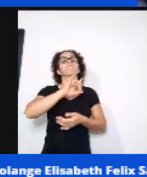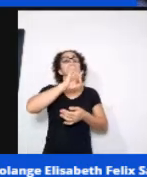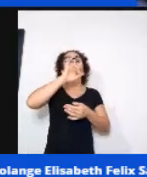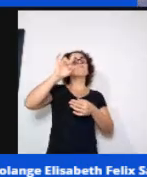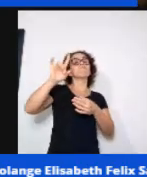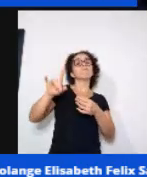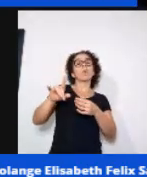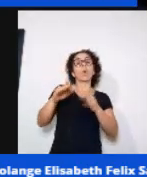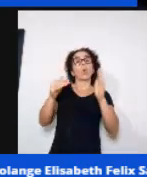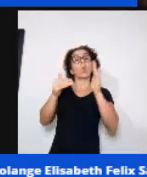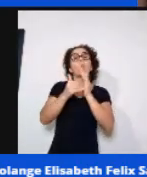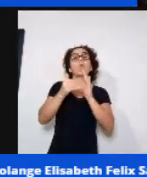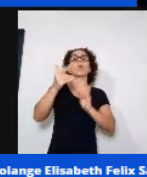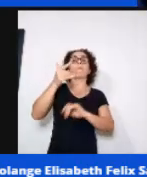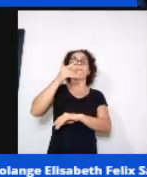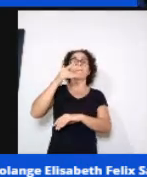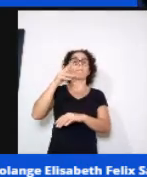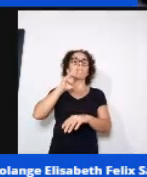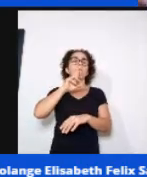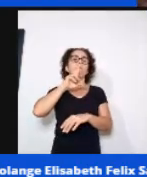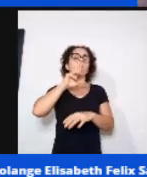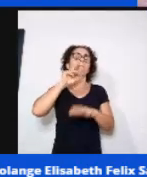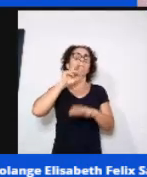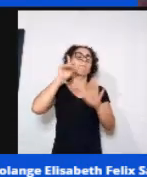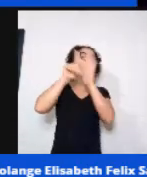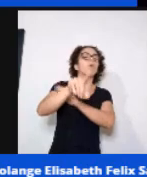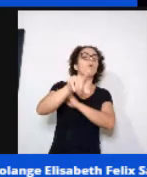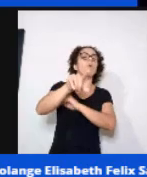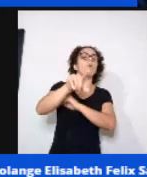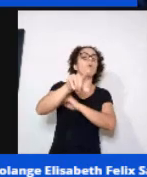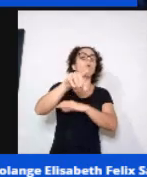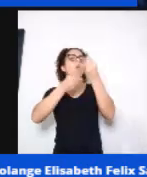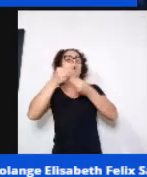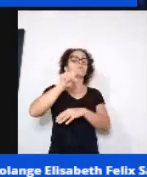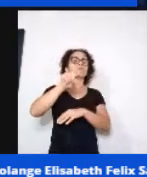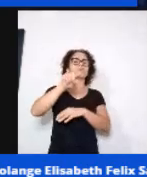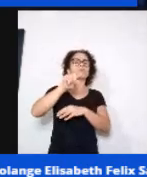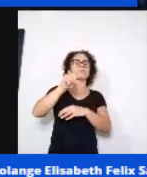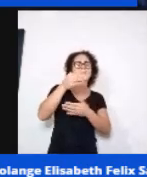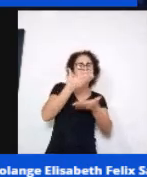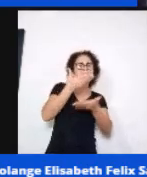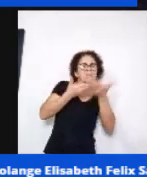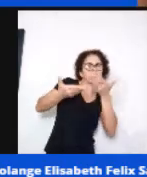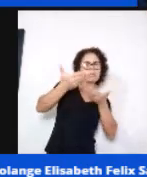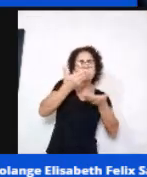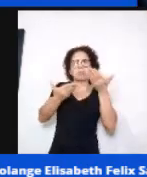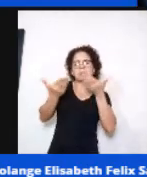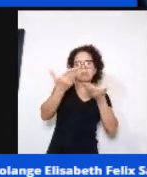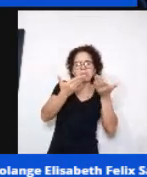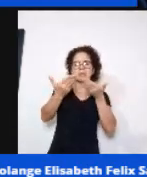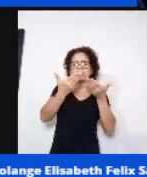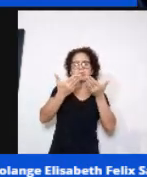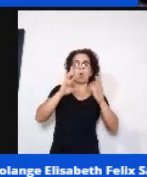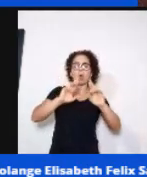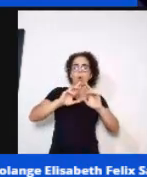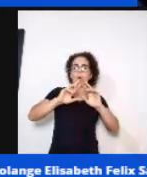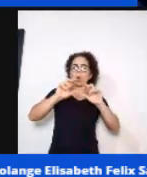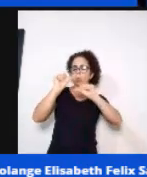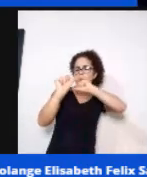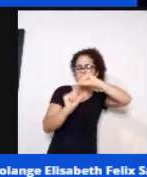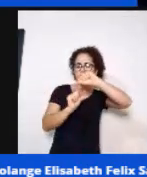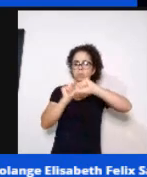mudança? Você se adapta bem? É difícil? Eu acho que, poxa vida, né? Todos nós conseguimos